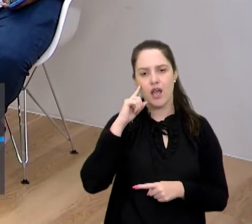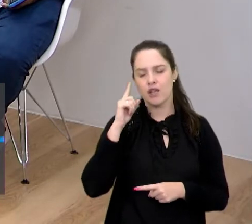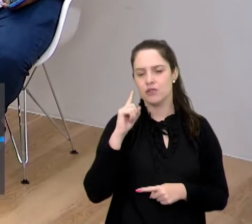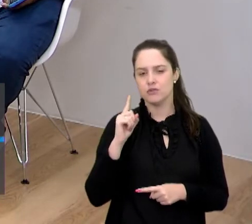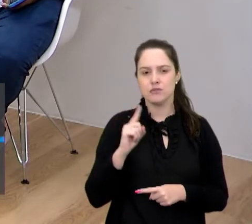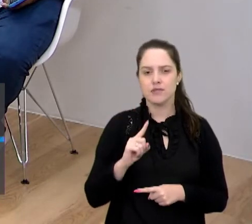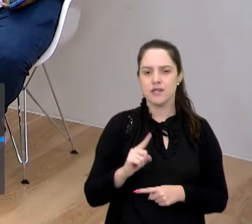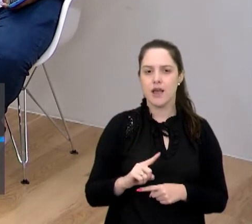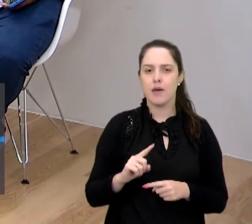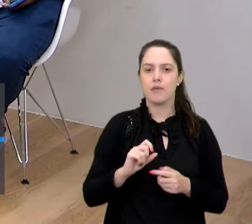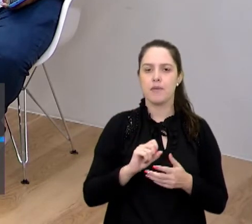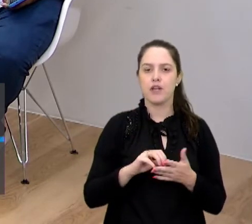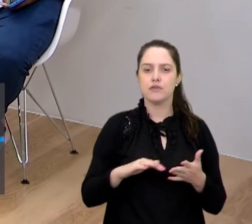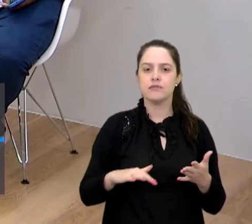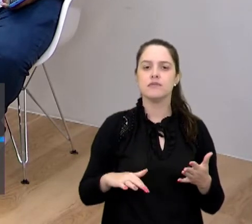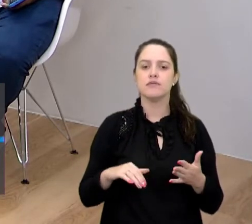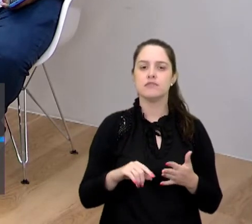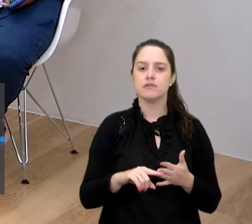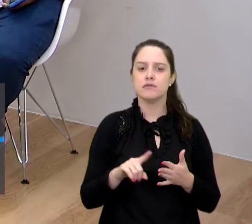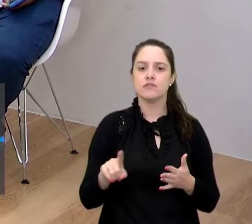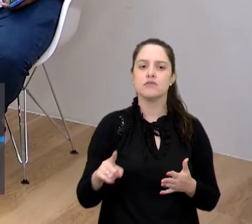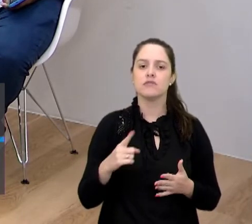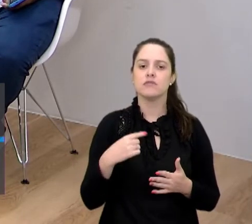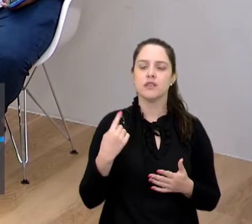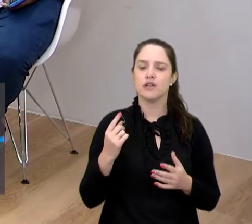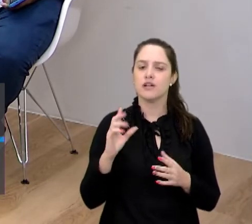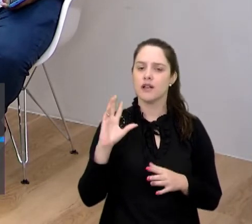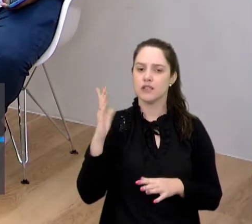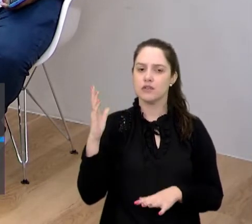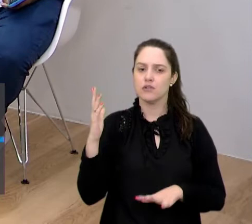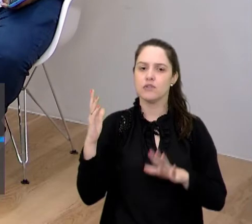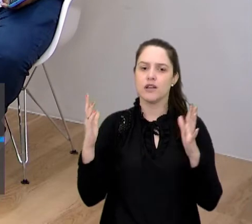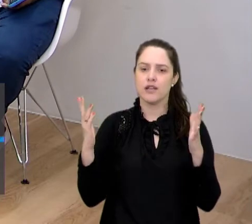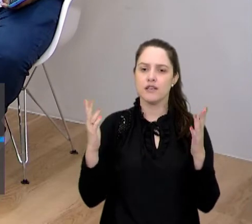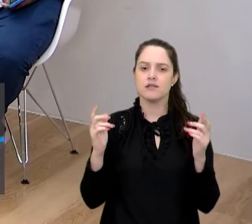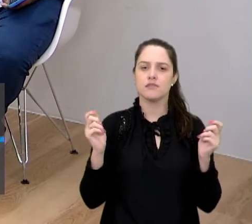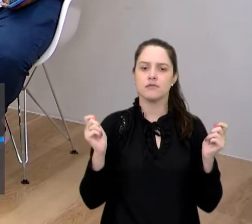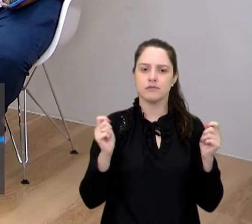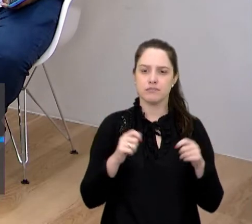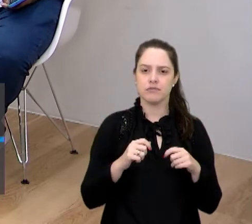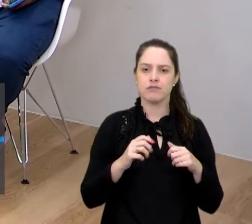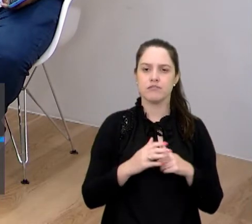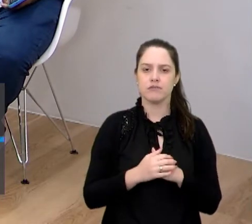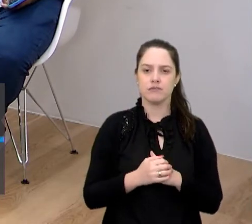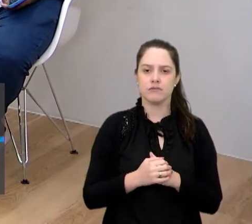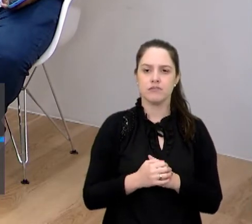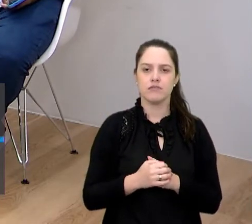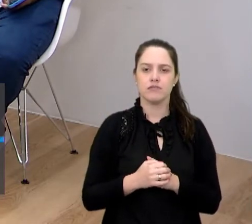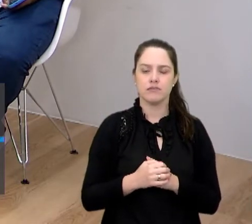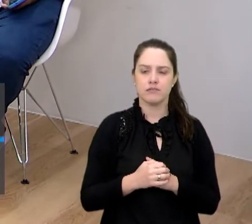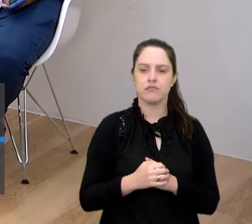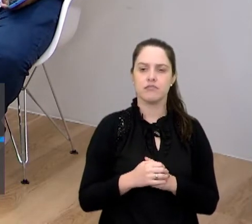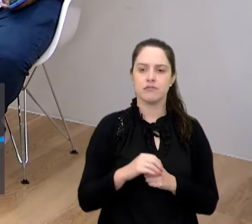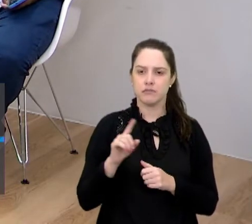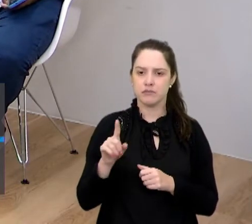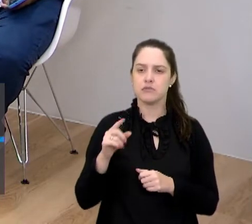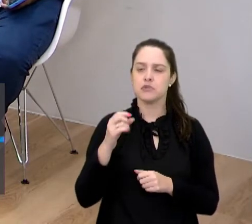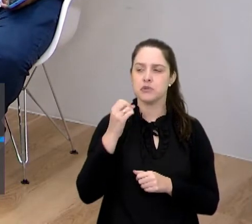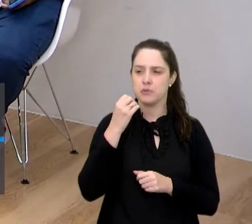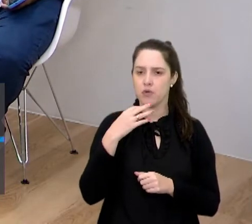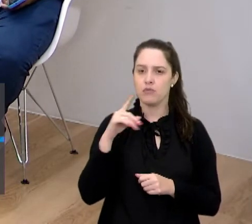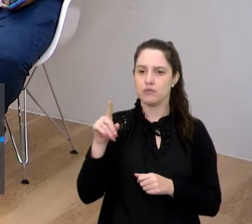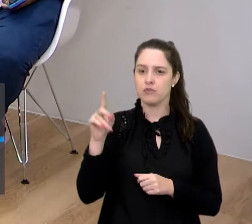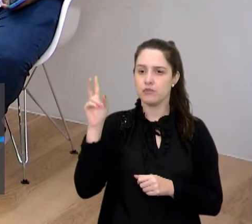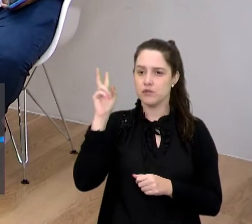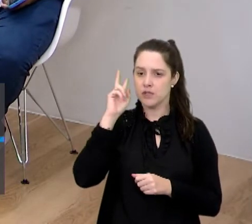e longevidade o suficiente para dar tempo da natureza se reorganizar. Então, a procura... Muito bom isso aí, muito bom. E você lembrou